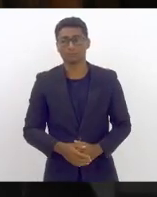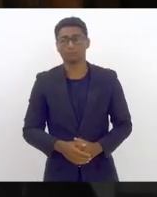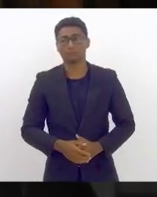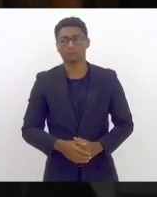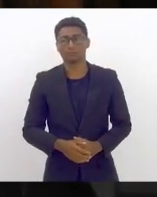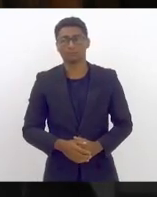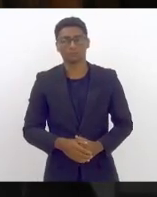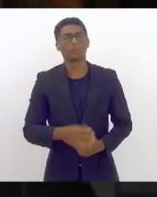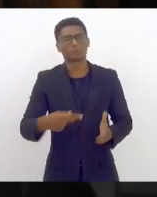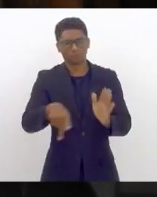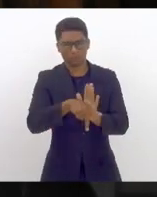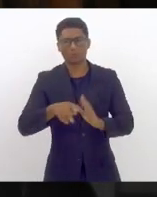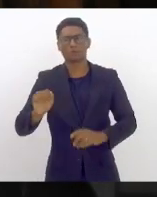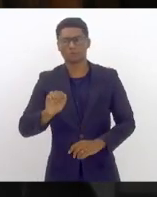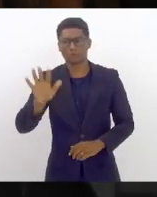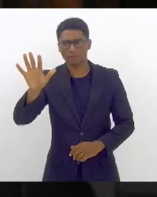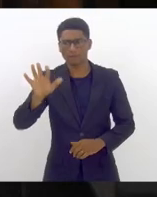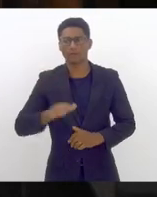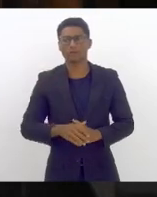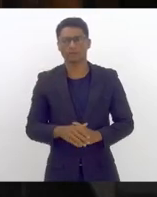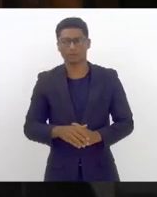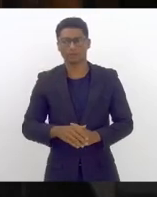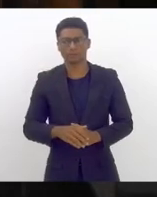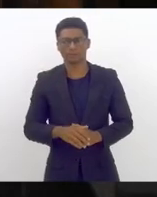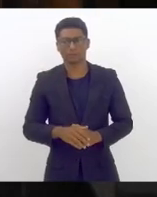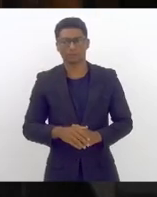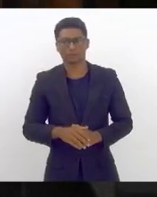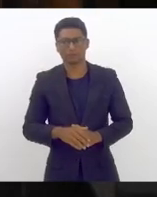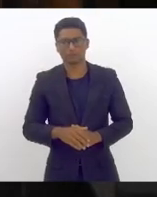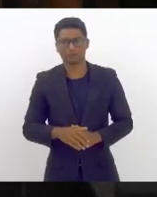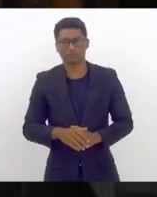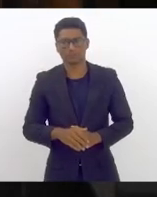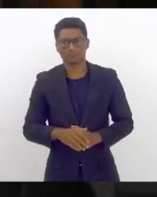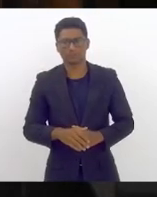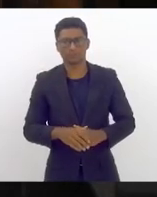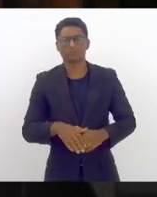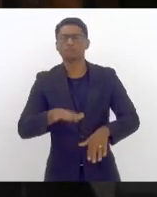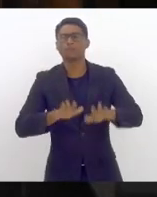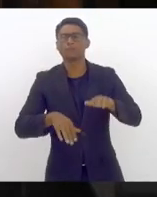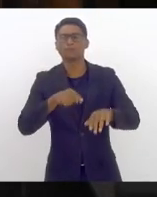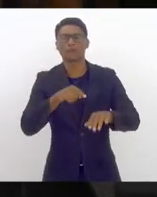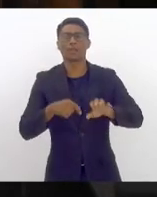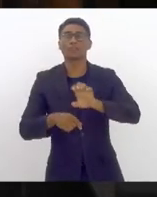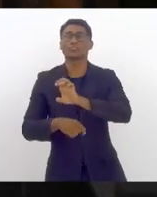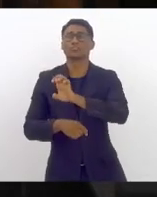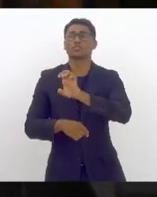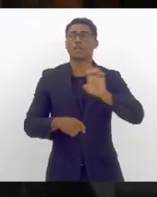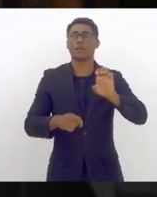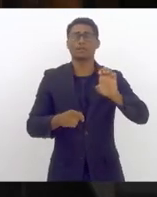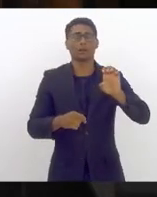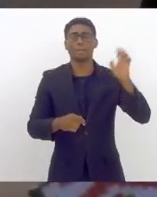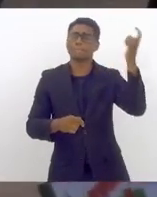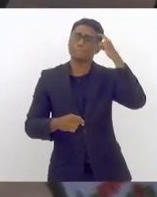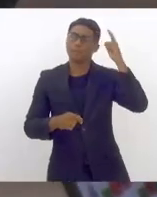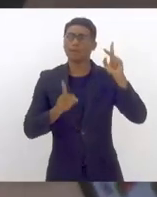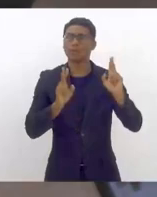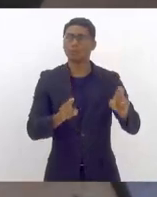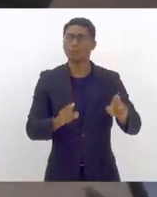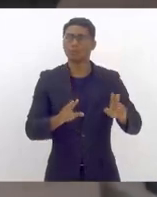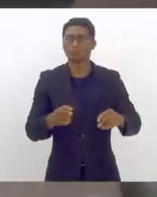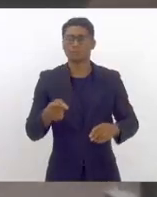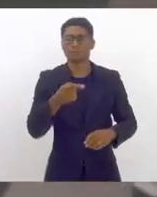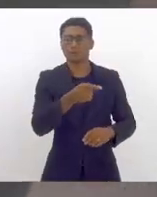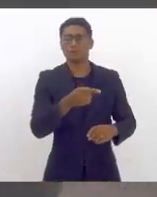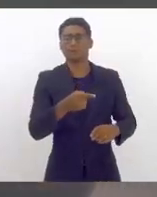uma mulher negra, periférica, que teria tudo para estar nos discursos da esquerda, mas que uma mulher honrada que